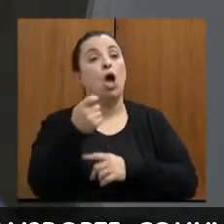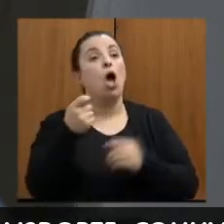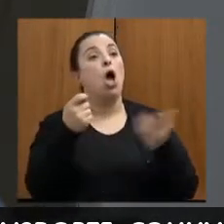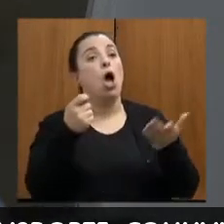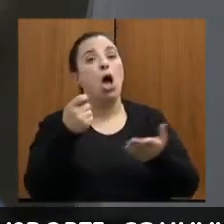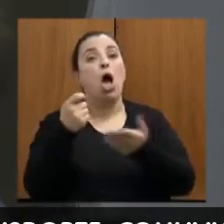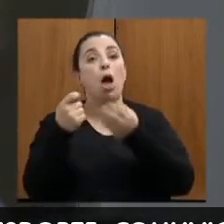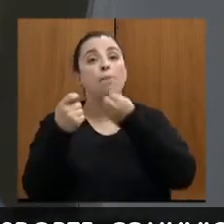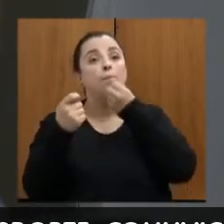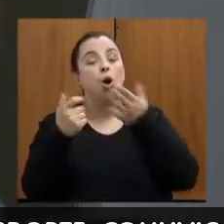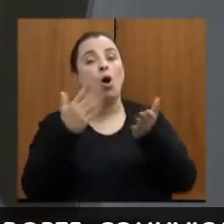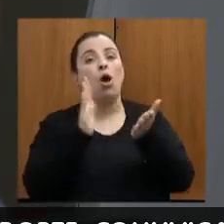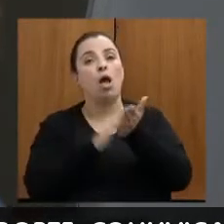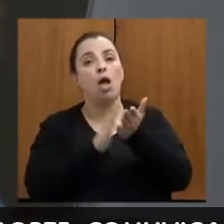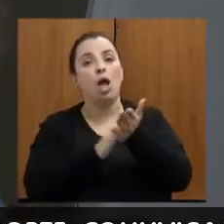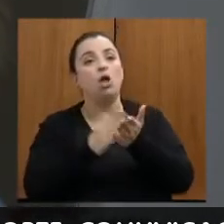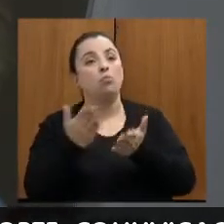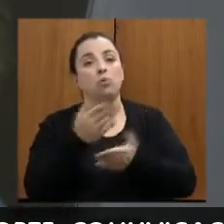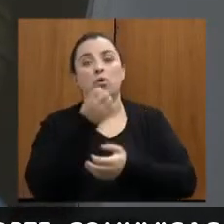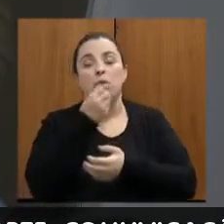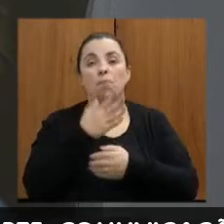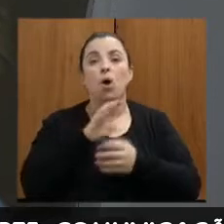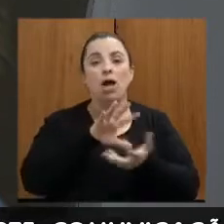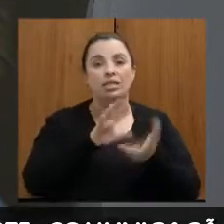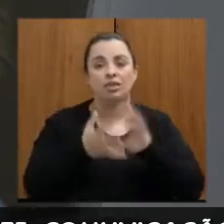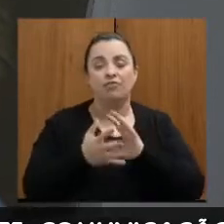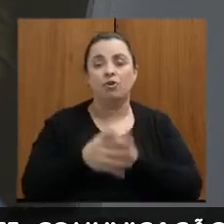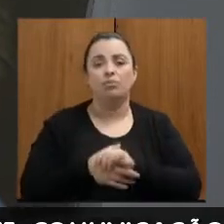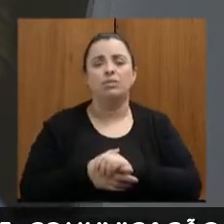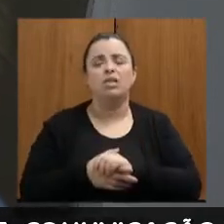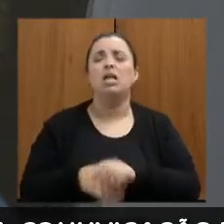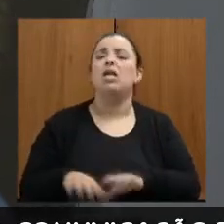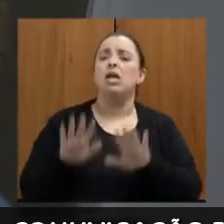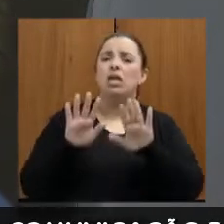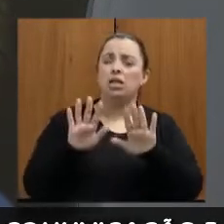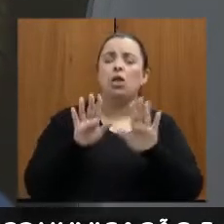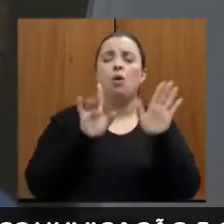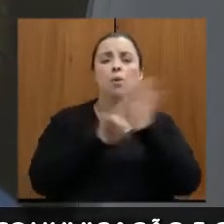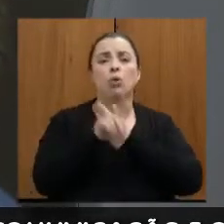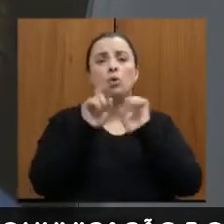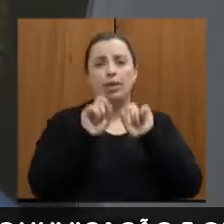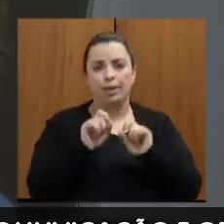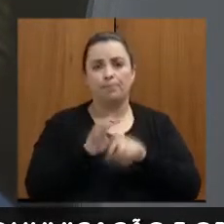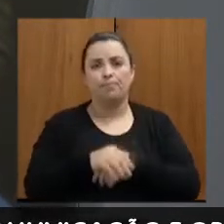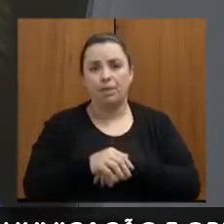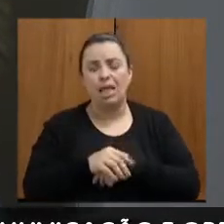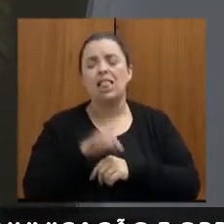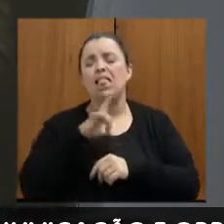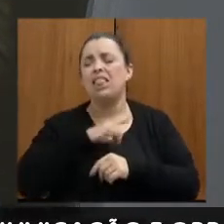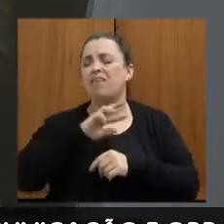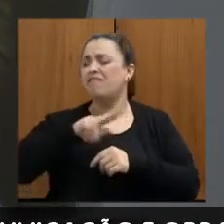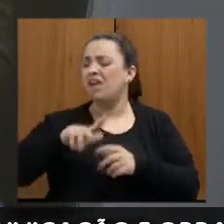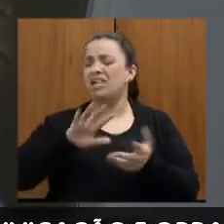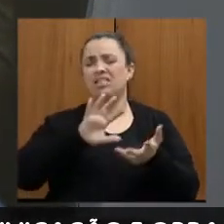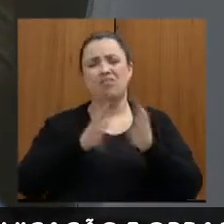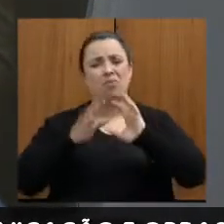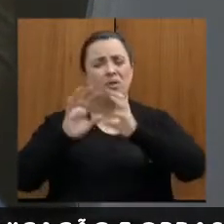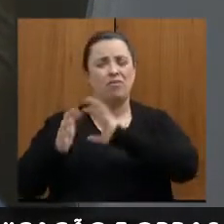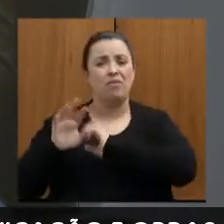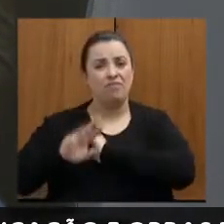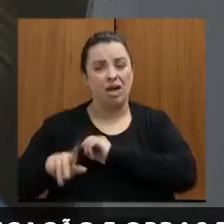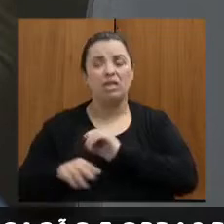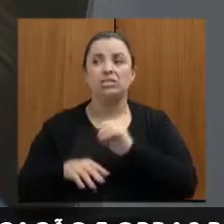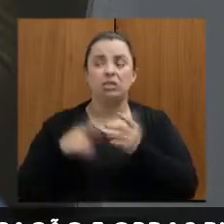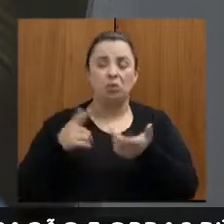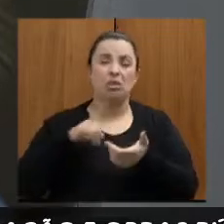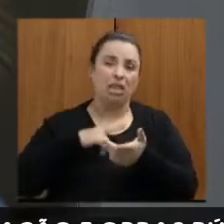então eu sei que são várias reformas mas não até por essa questão só falou de emprego empresas